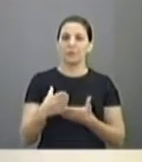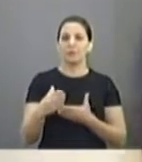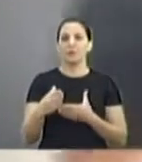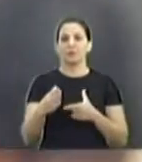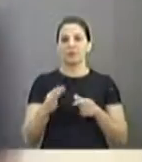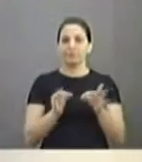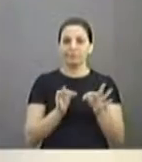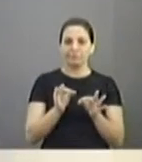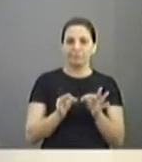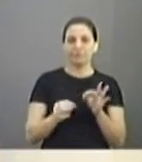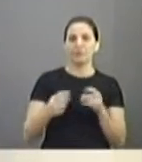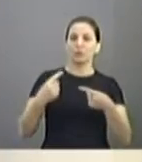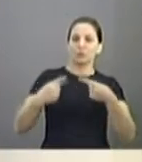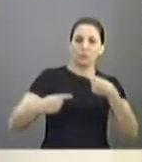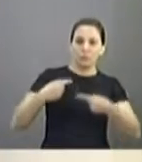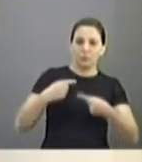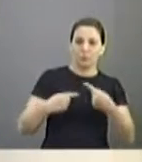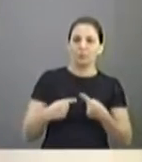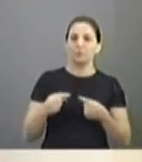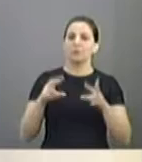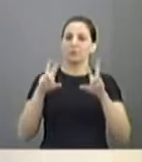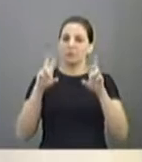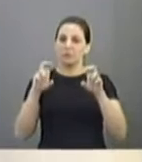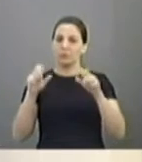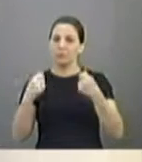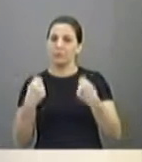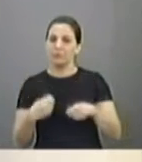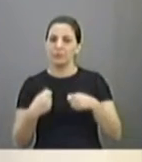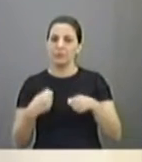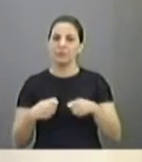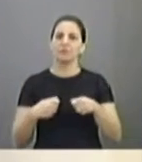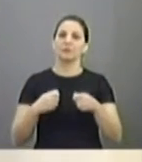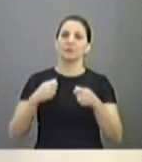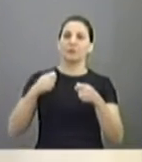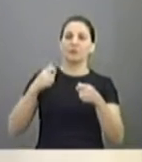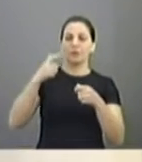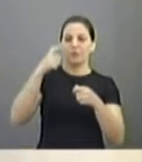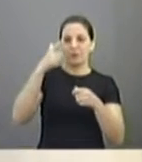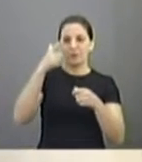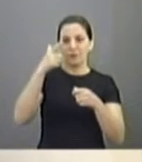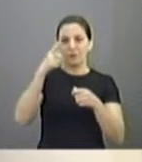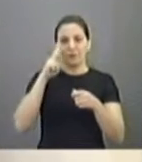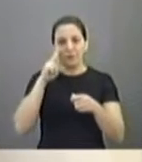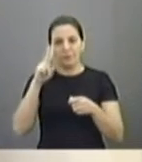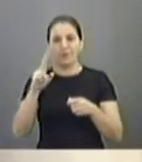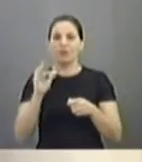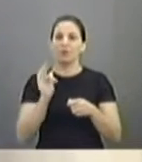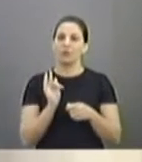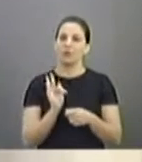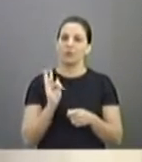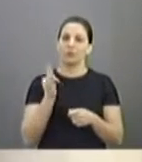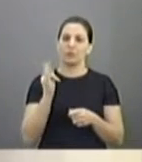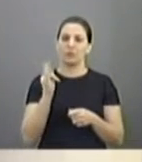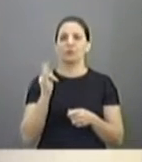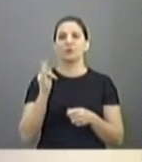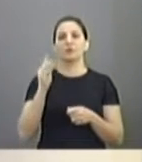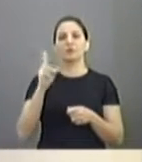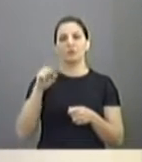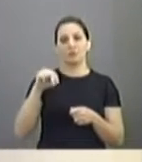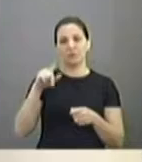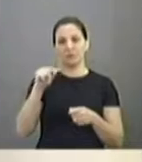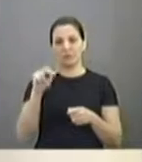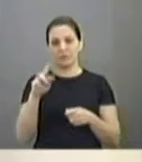organizar debates no que se refere à necessidade de se reformular a Fundarte e a Fundesporte, aqui